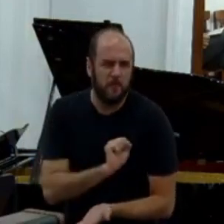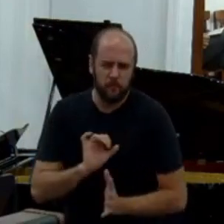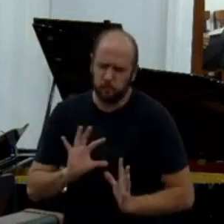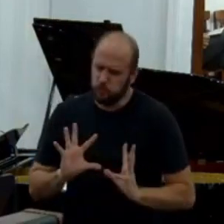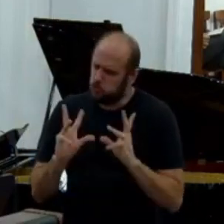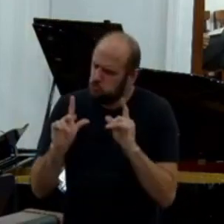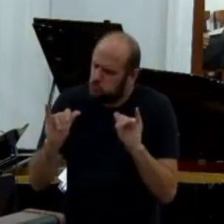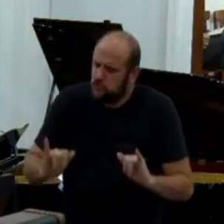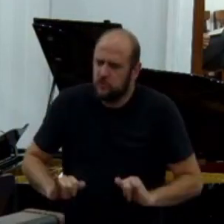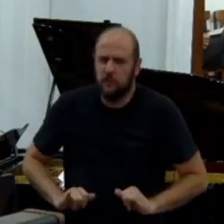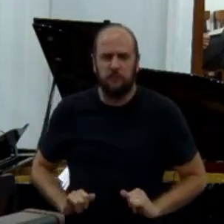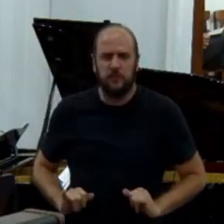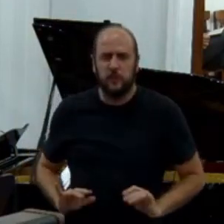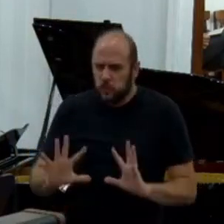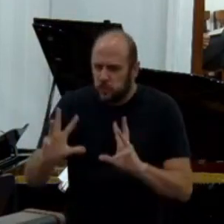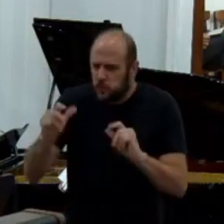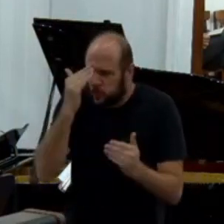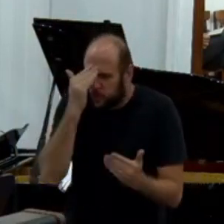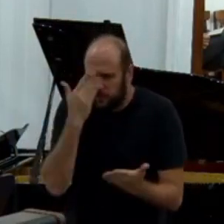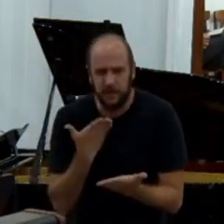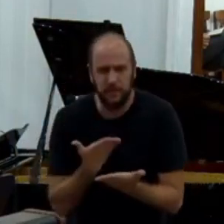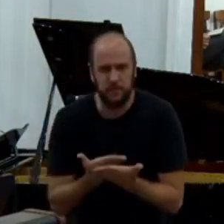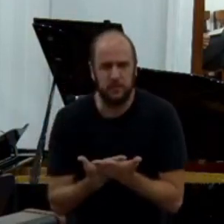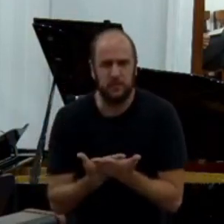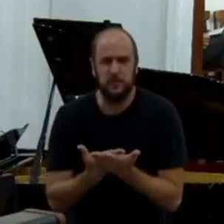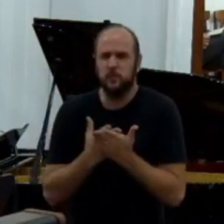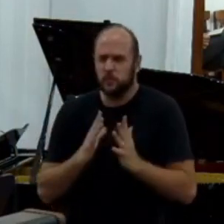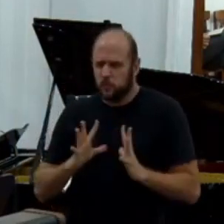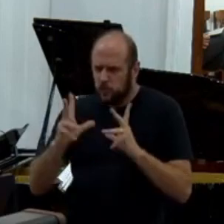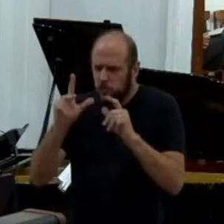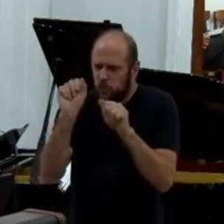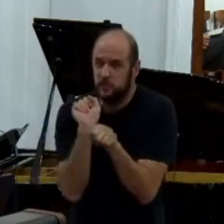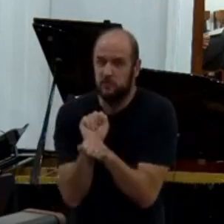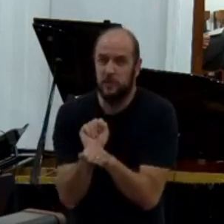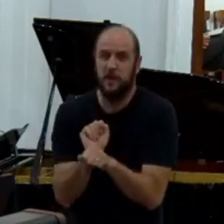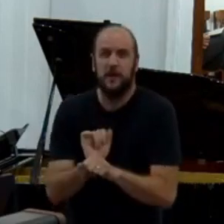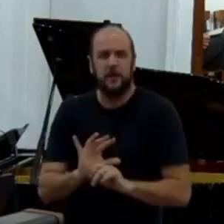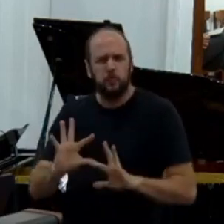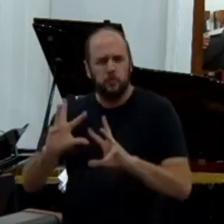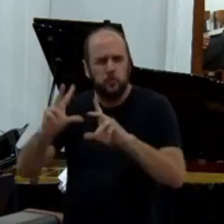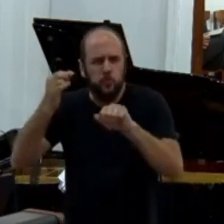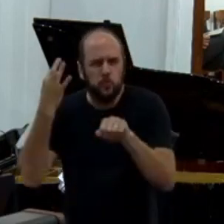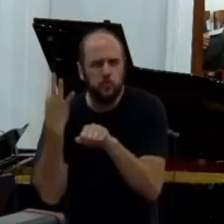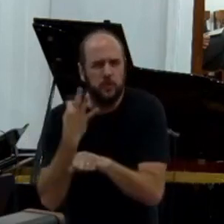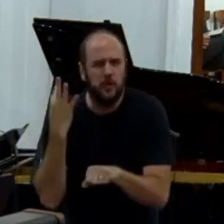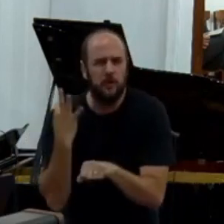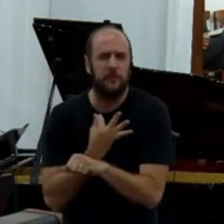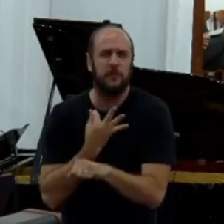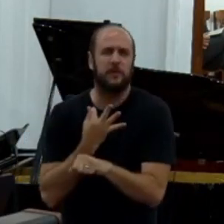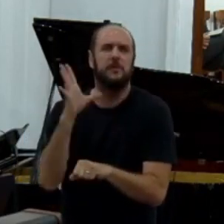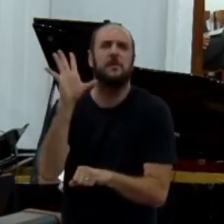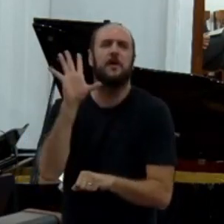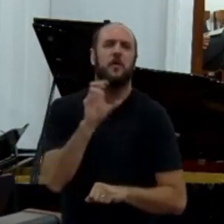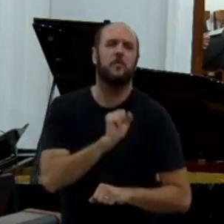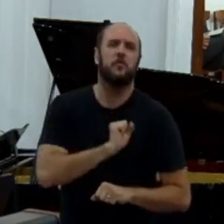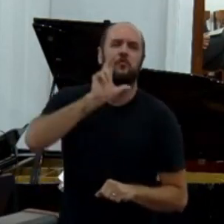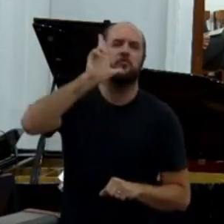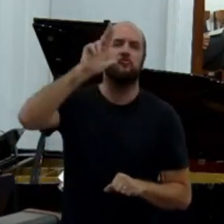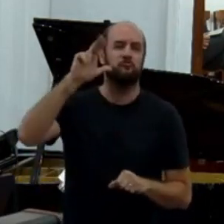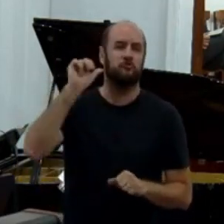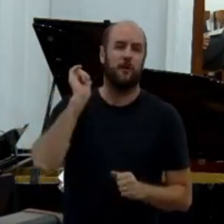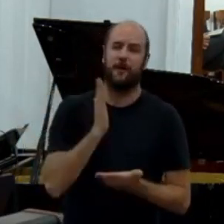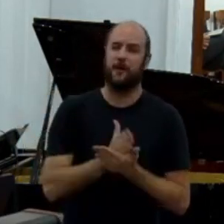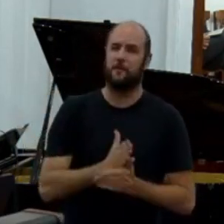tudo sofre, tudo crê, tudo espera, tudo suporta. O amor